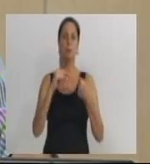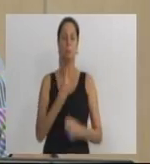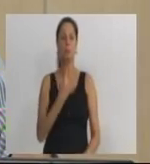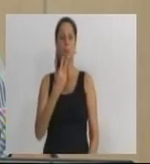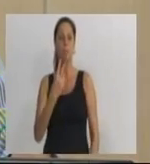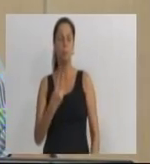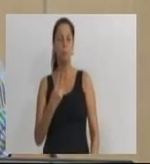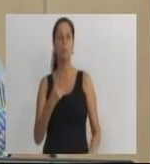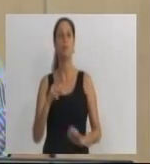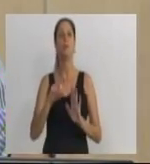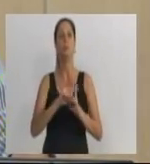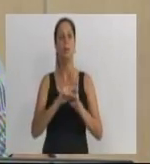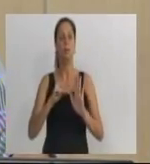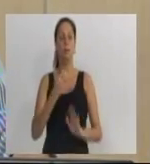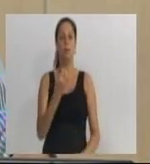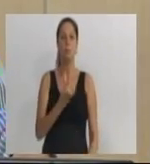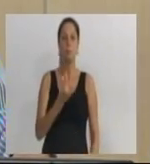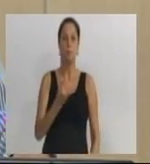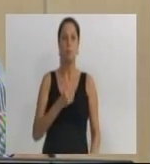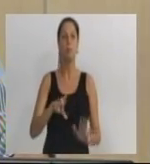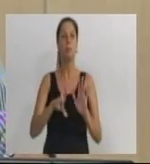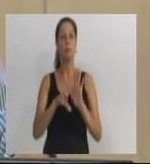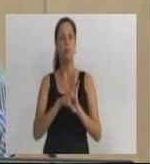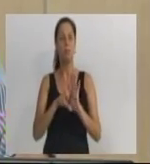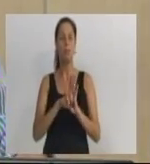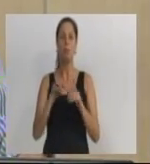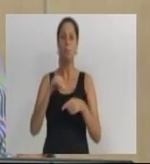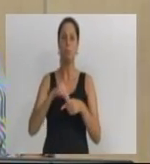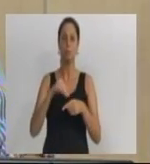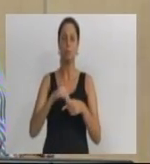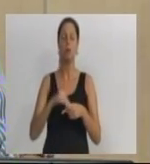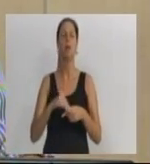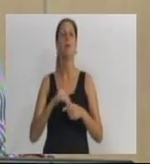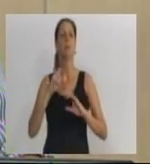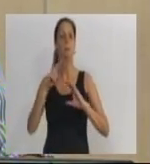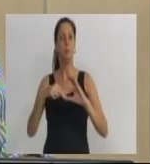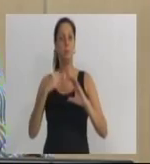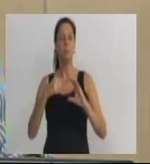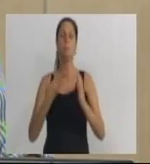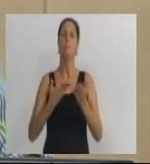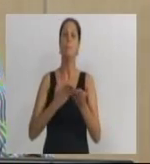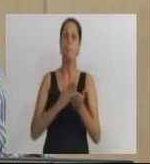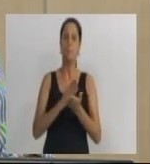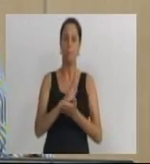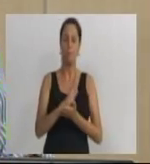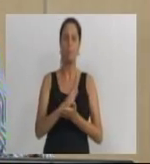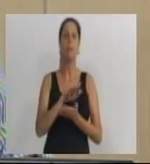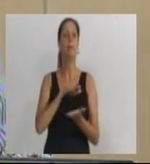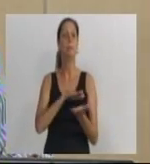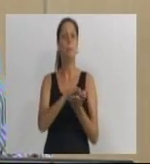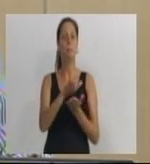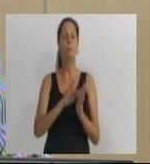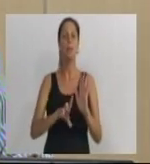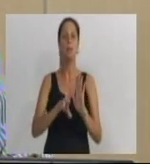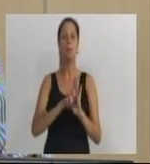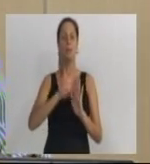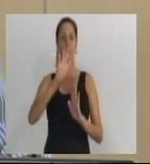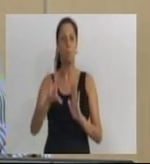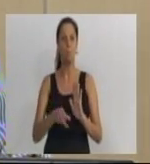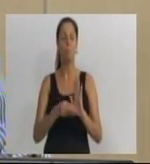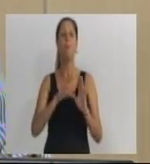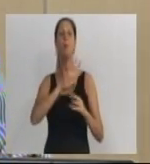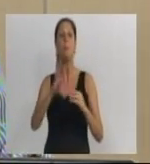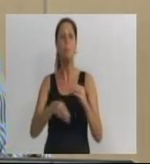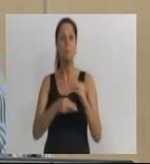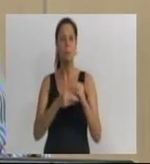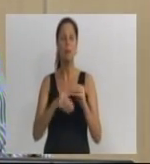6º da Lei Orgânica do Município de Blumenau, faz saber que a Câmara Municipal aprovou e ele promulga a seguinte lei complementar, que